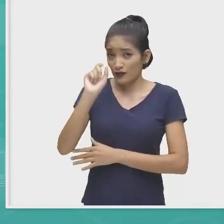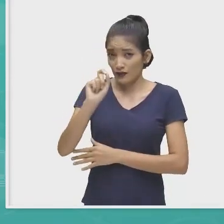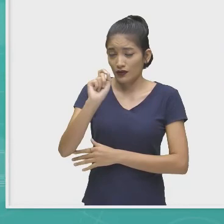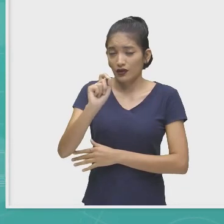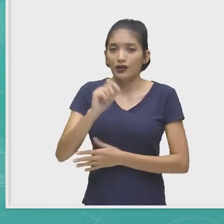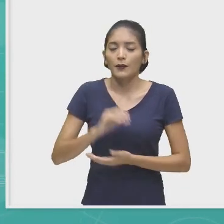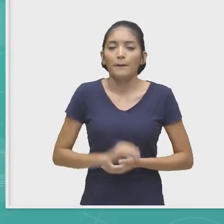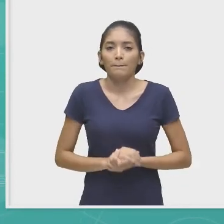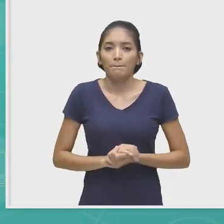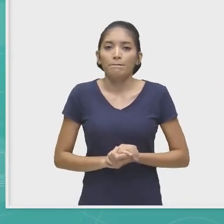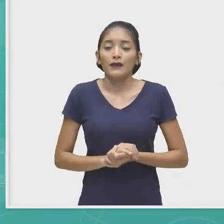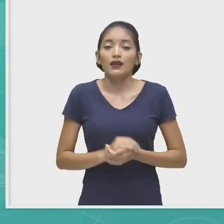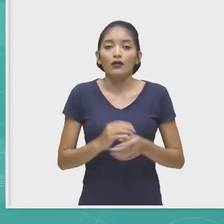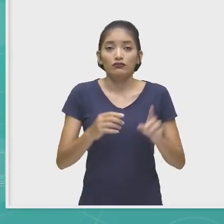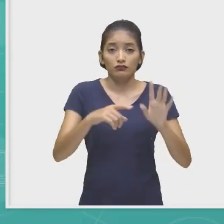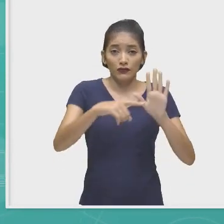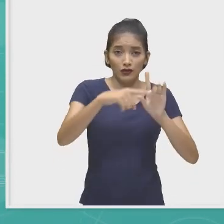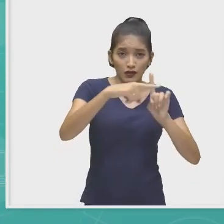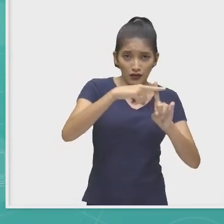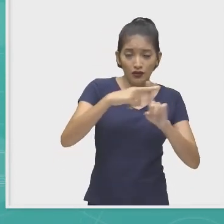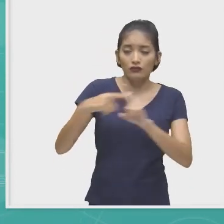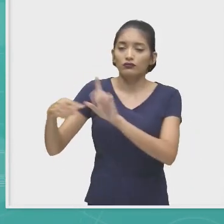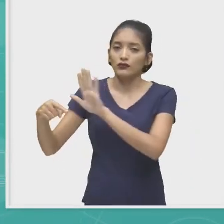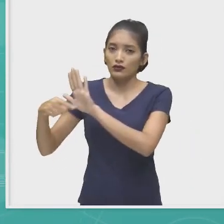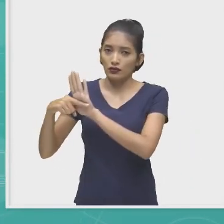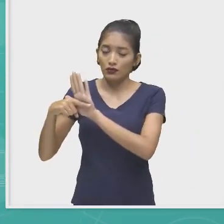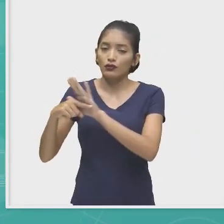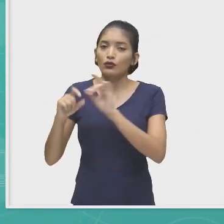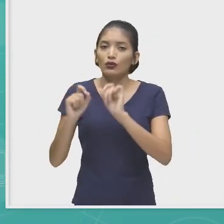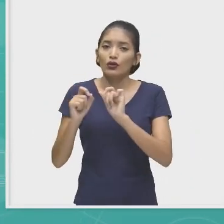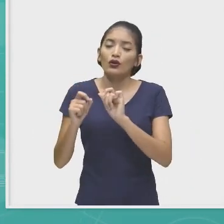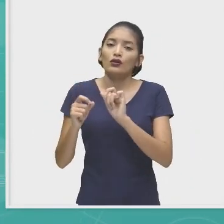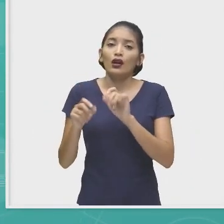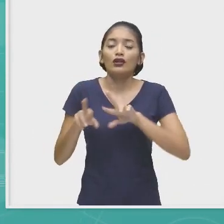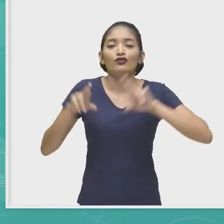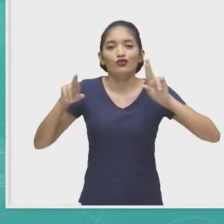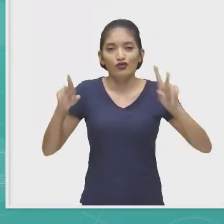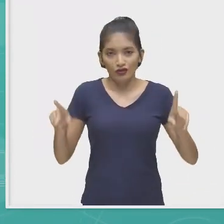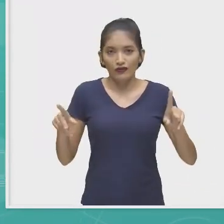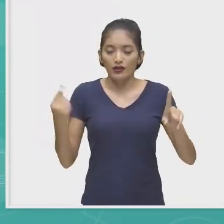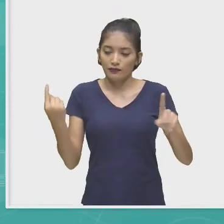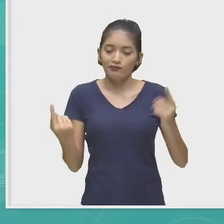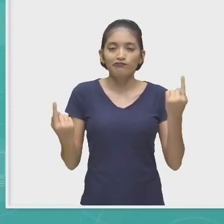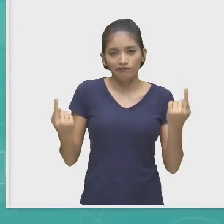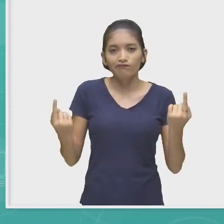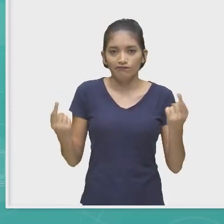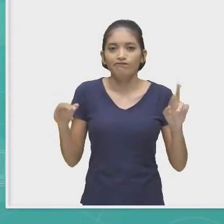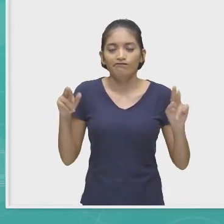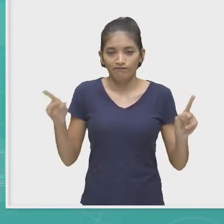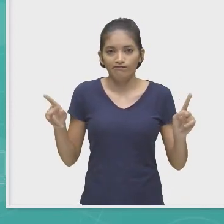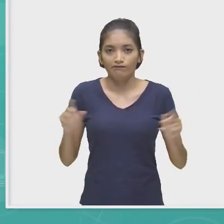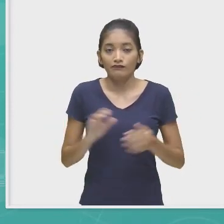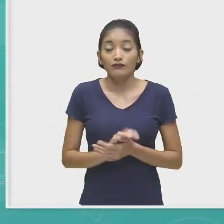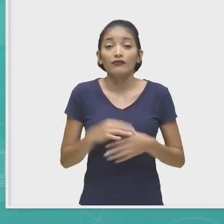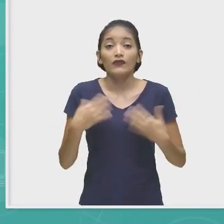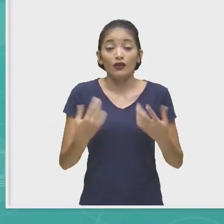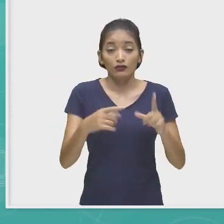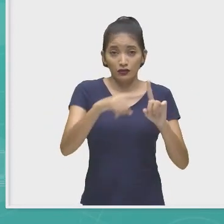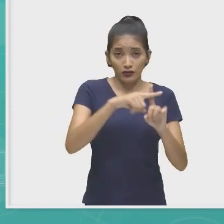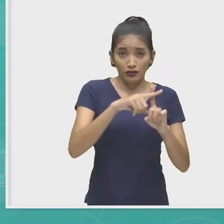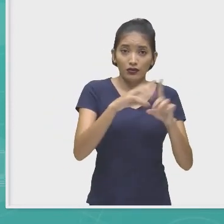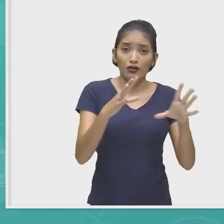as operações de adição e subtração são operações inversas uma da outra. Então, na adição, você